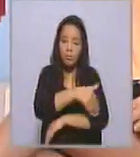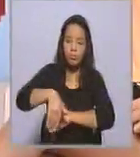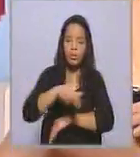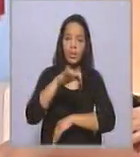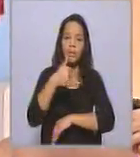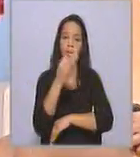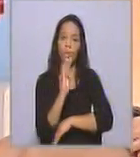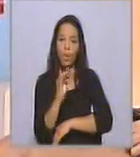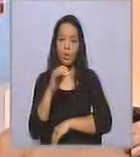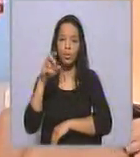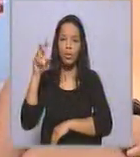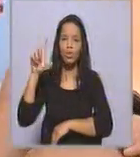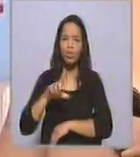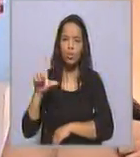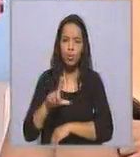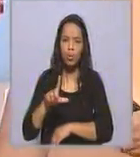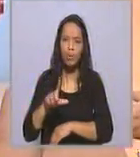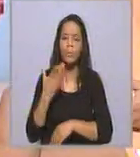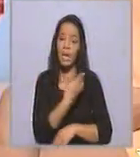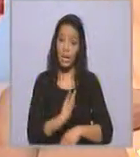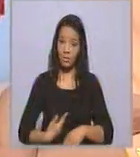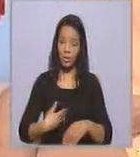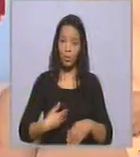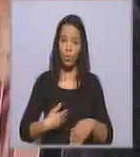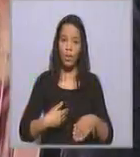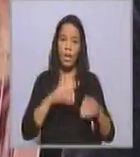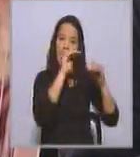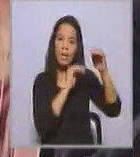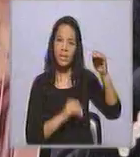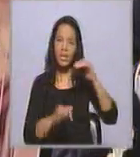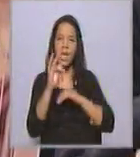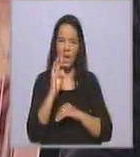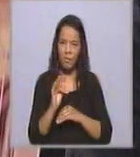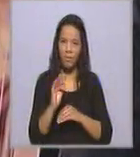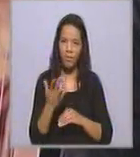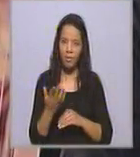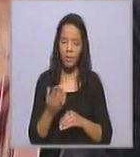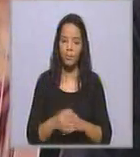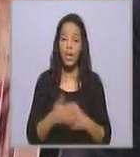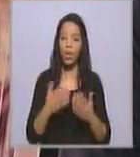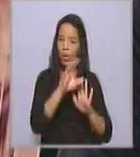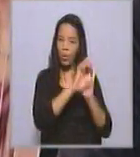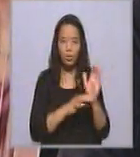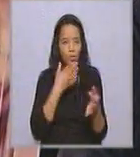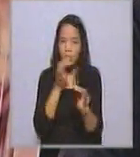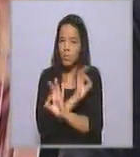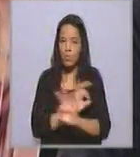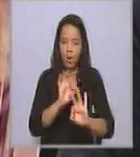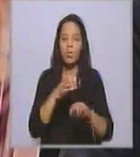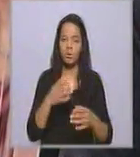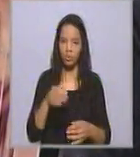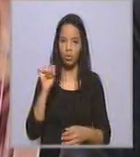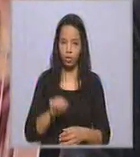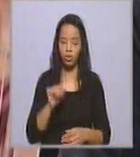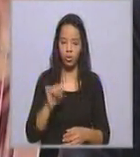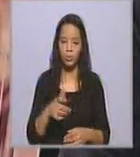sim. É o antigo Armazém F. Que era o antigo Armazém F, exatamente. Exatamente, que agora aquilo é TMN ao vivo e o espaço está fantástico mesmo.